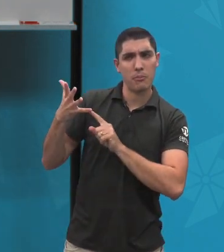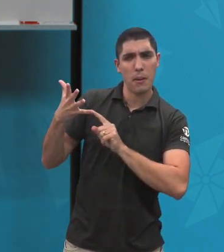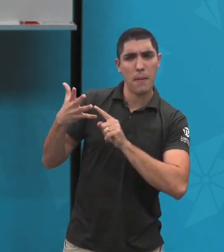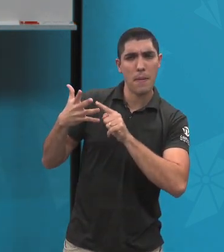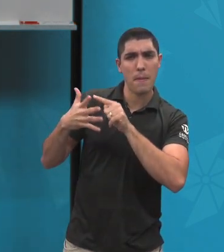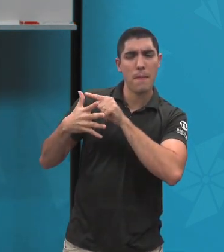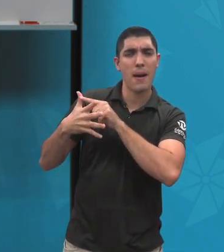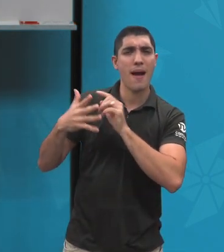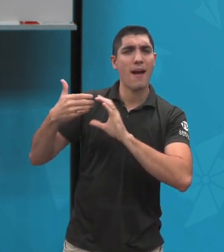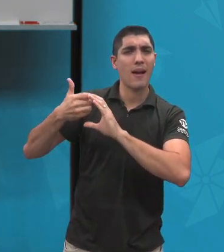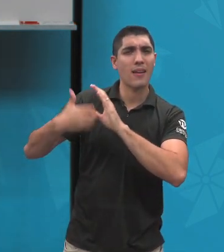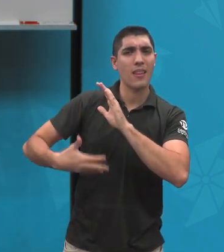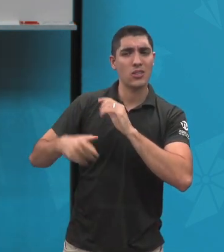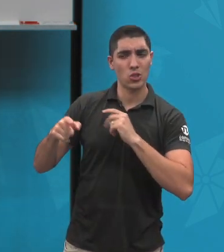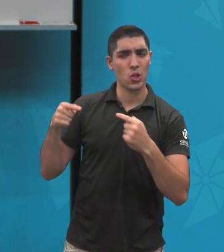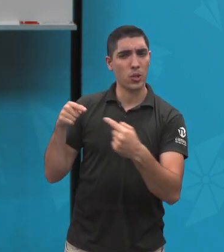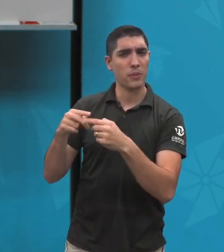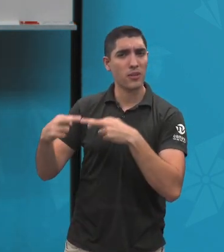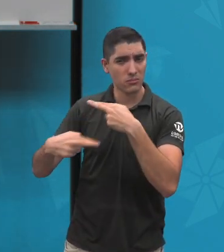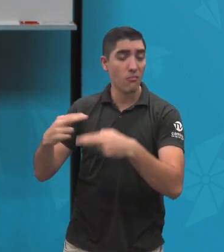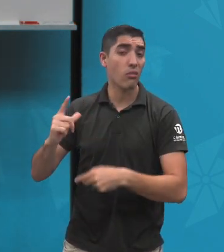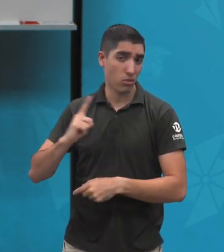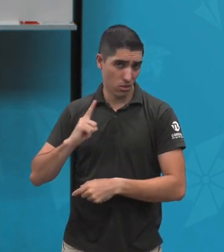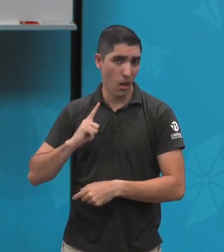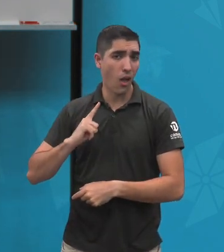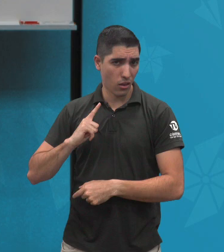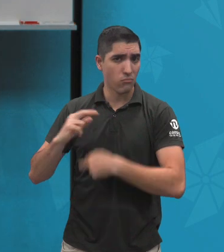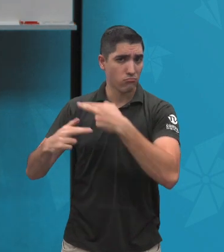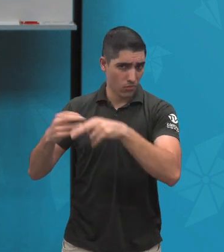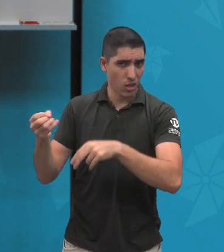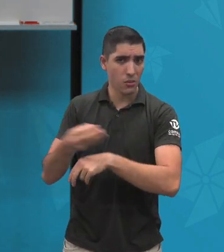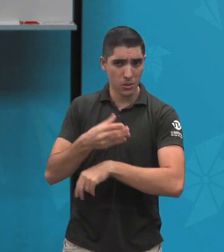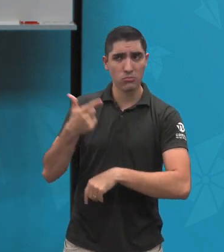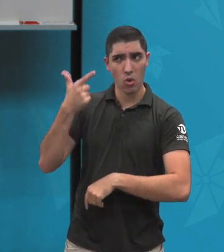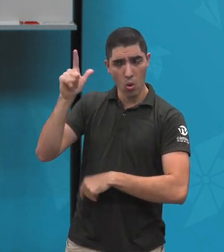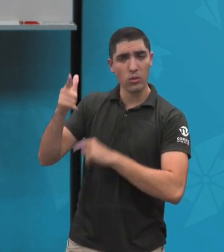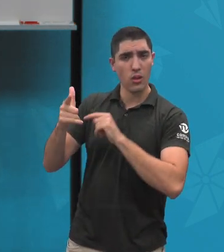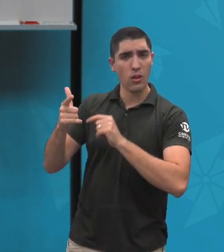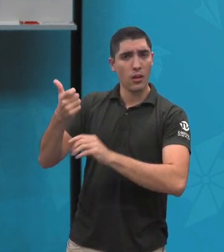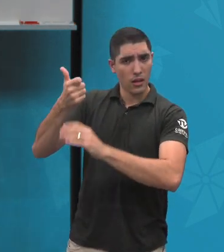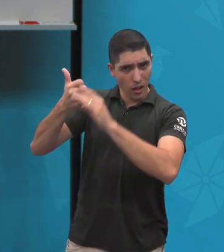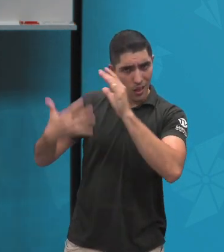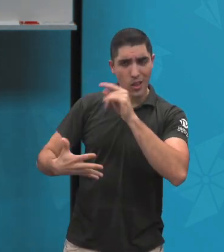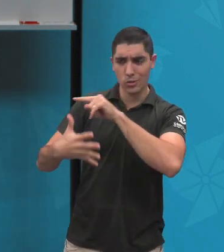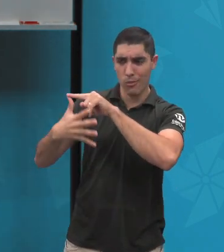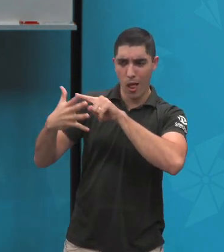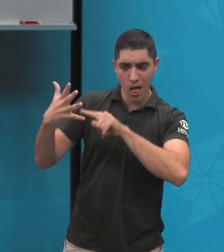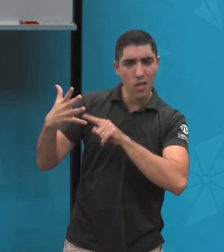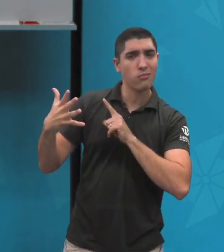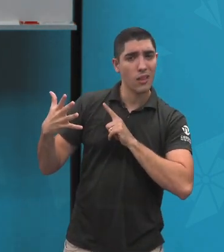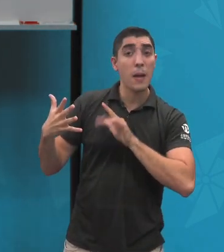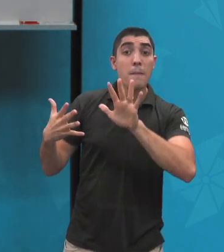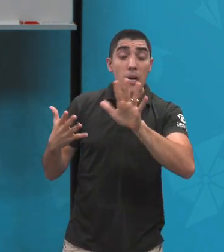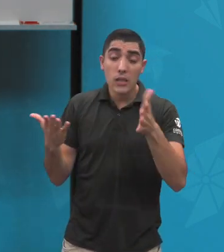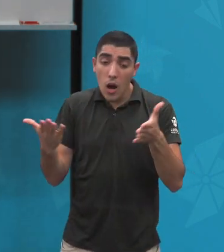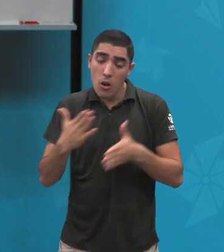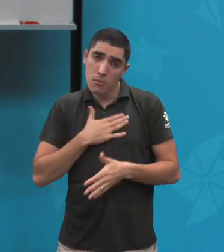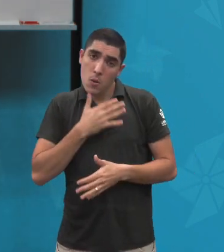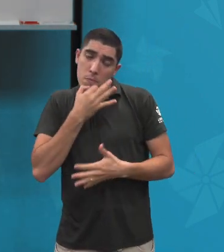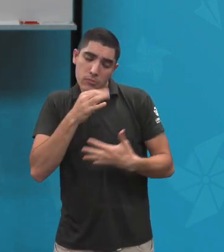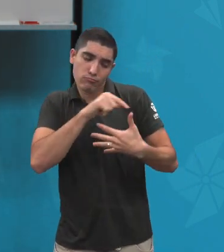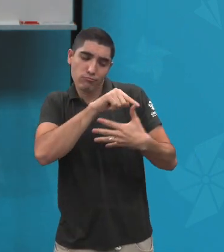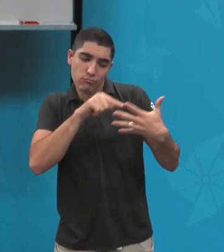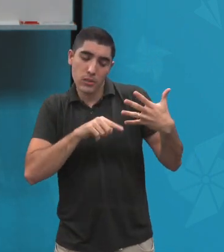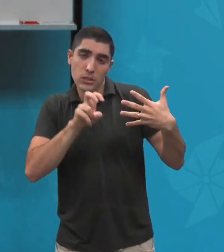características, mas eu acredito que aqui a gente tem alguns elementos importantes para pensar um pouco esse